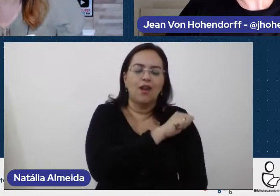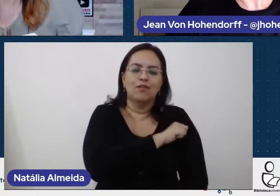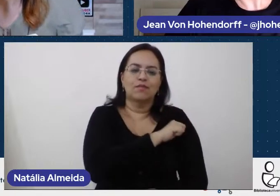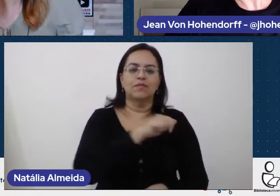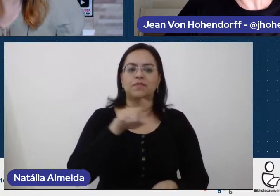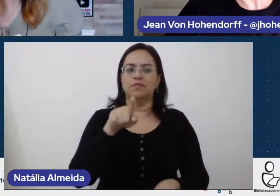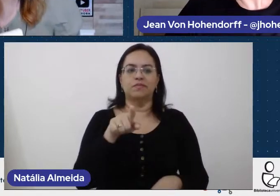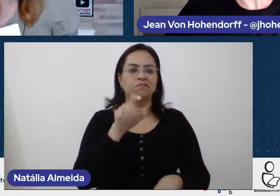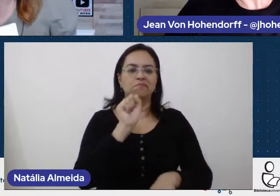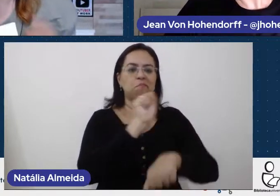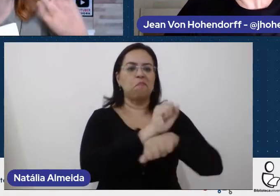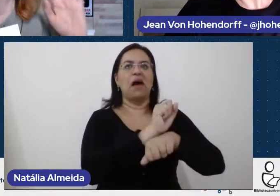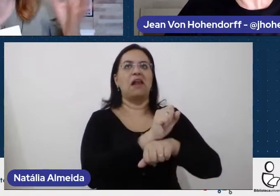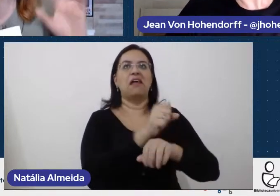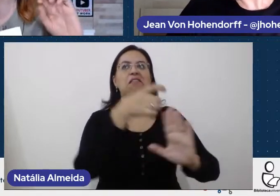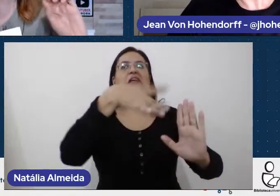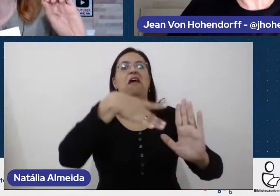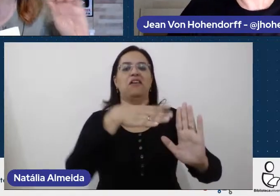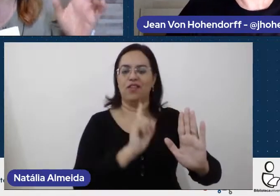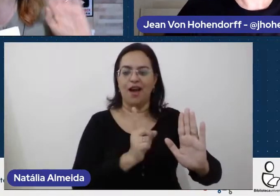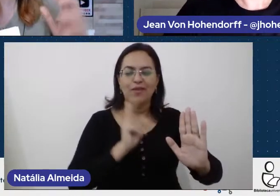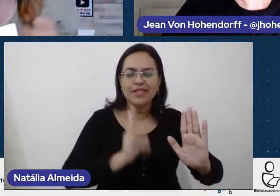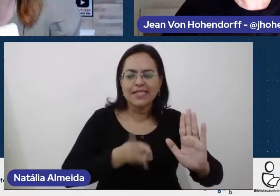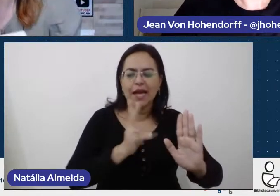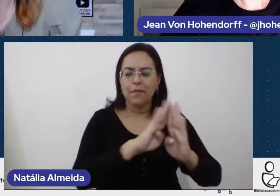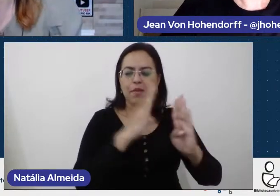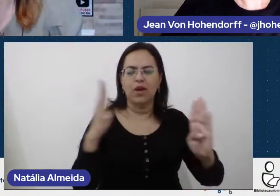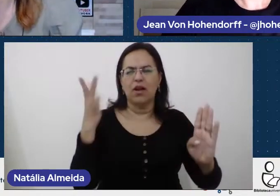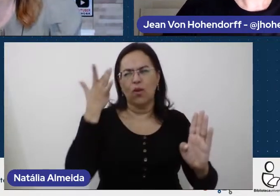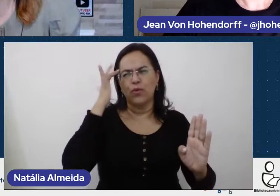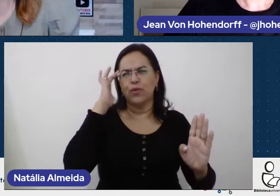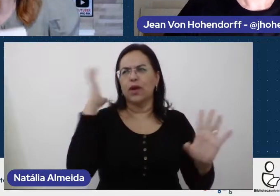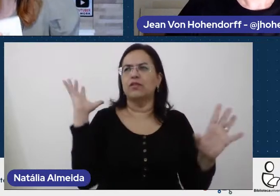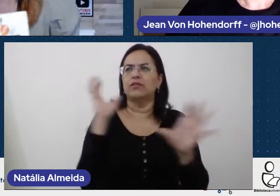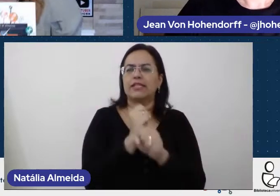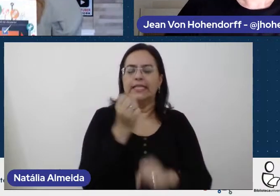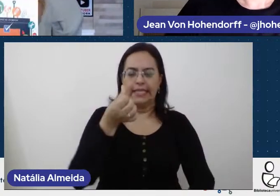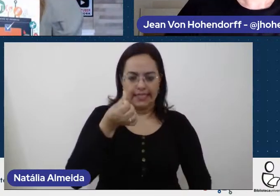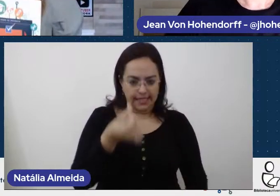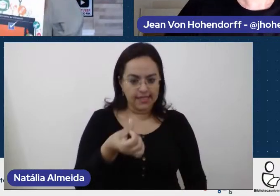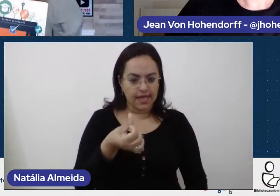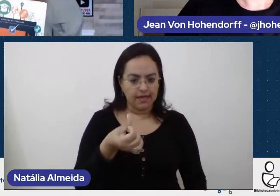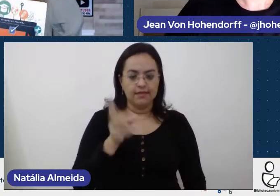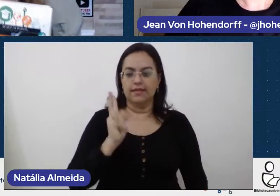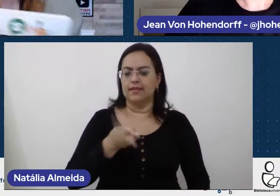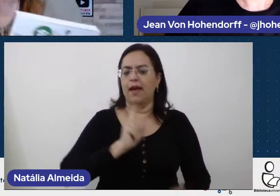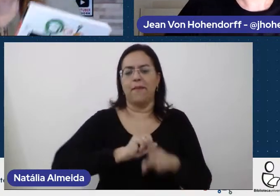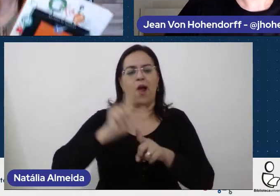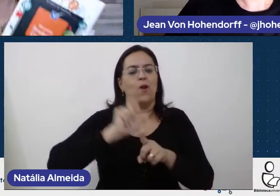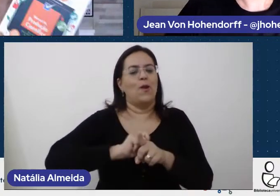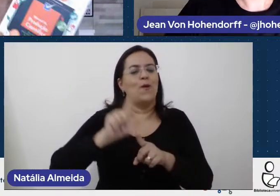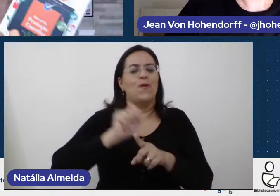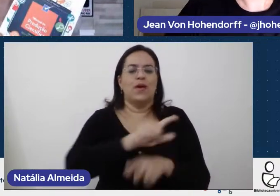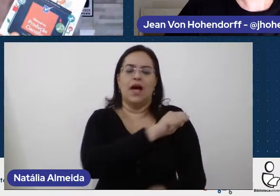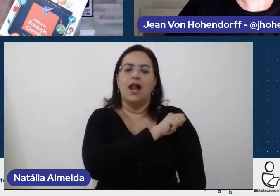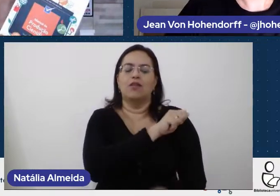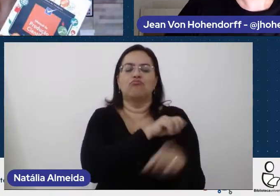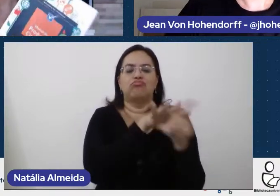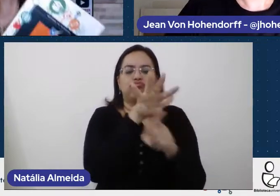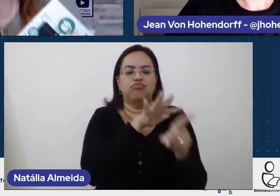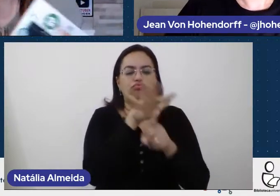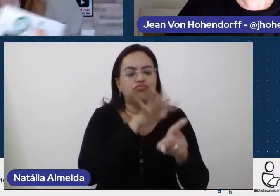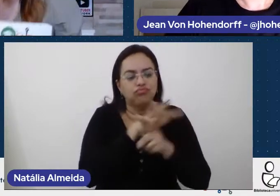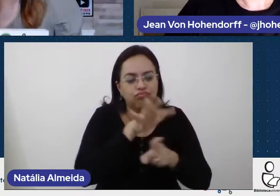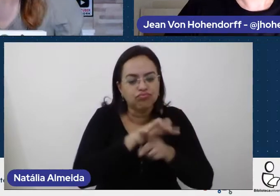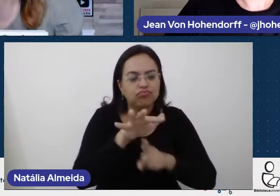não para na estante. Nós temos vários exemplares, se eu não me engano, nós temos 6 exemplares deles. E é um livro que não para na estante, um livro muito